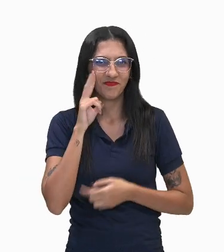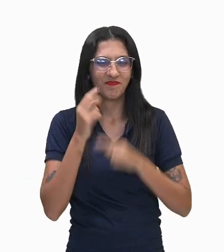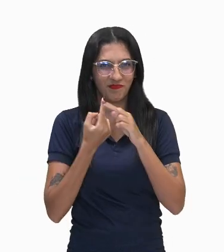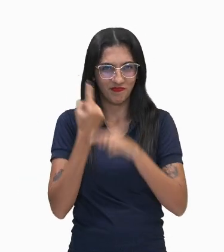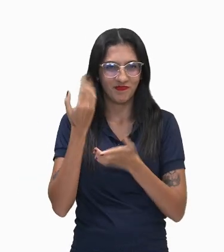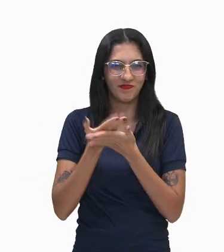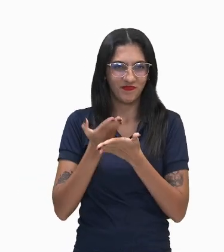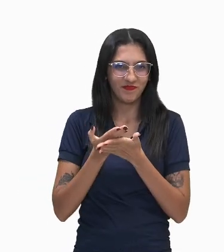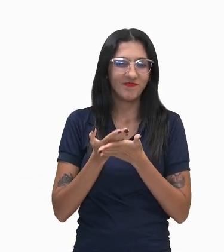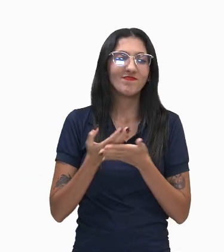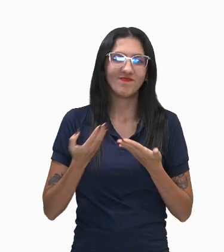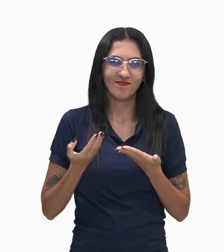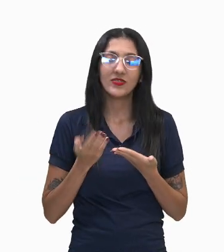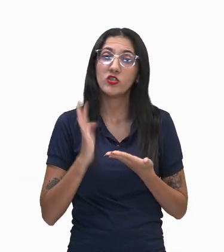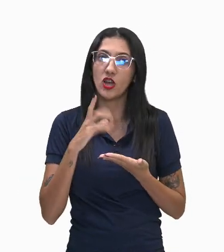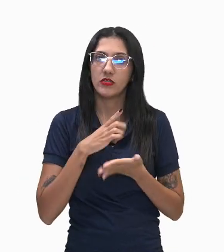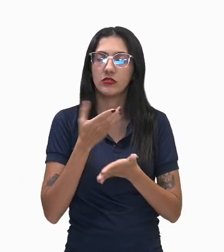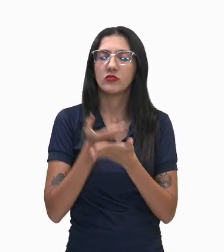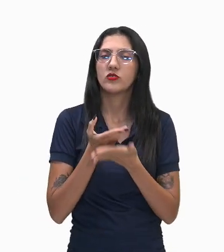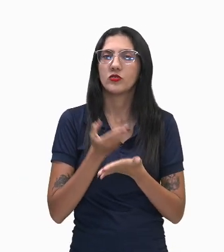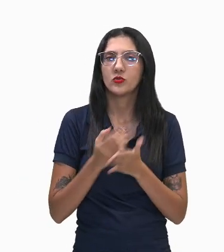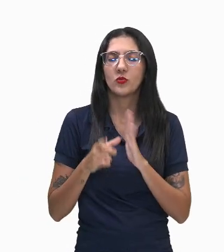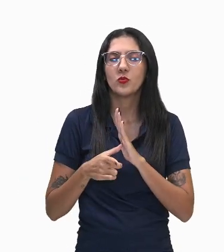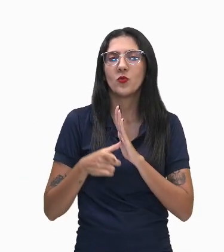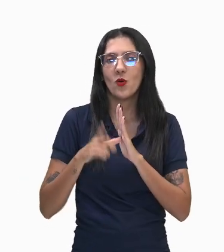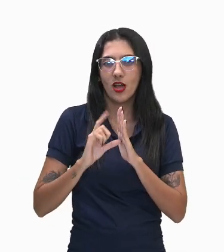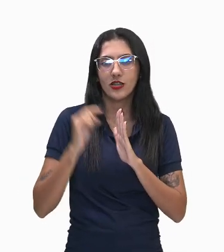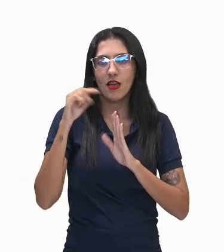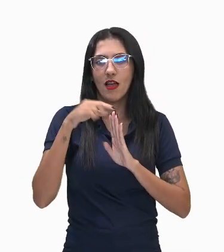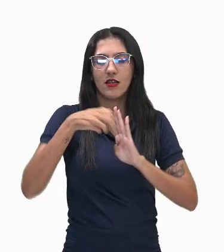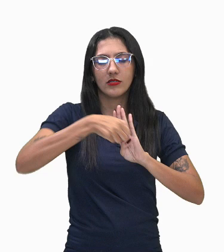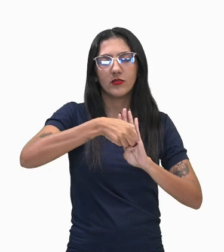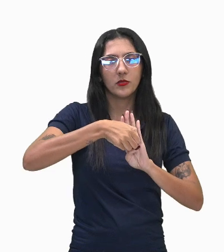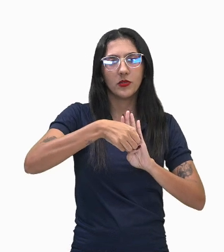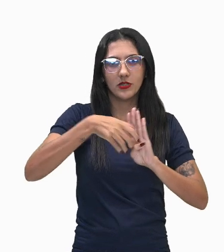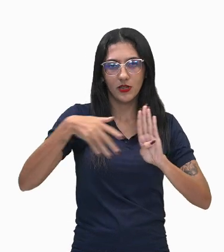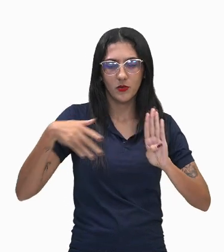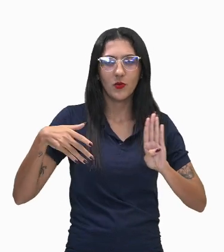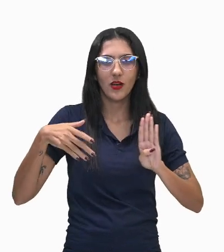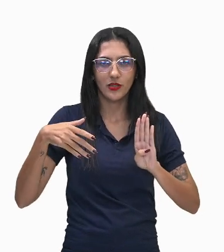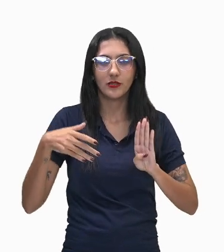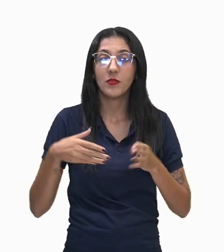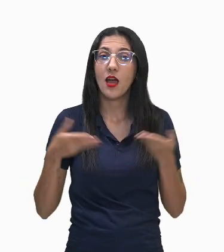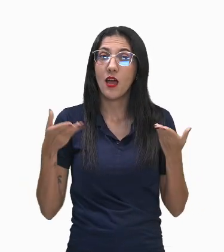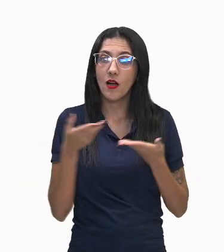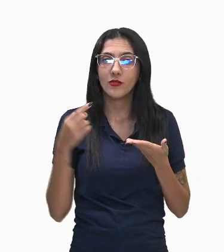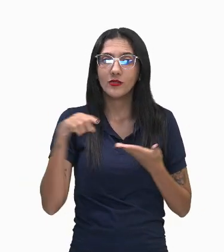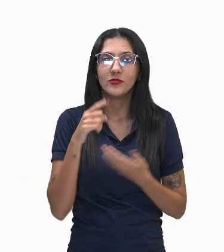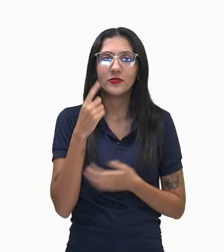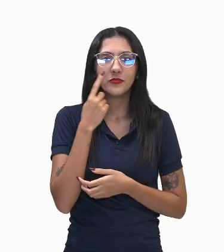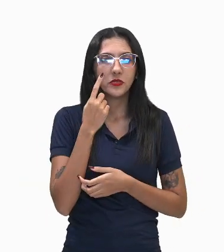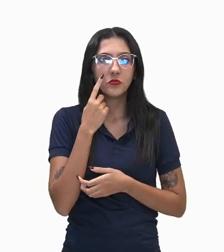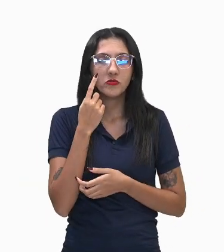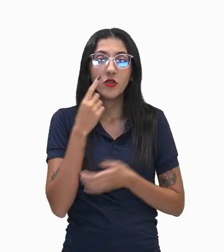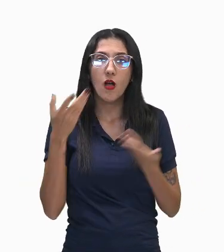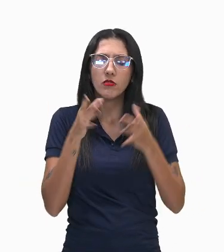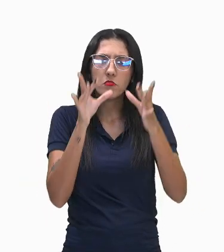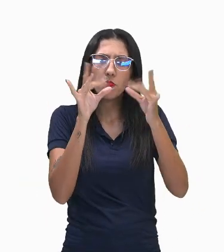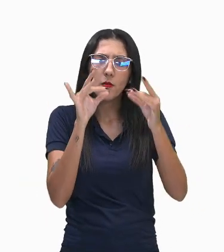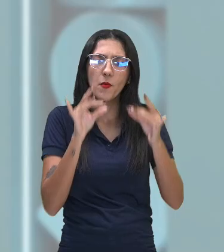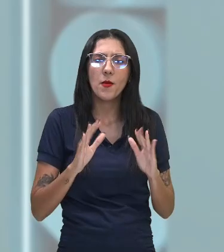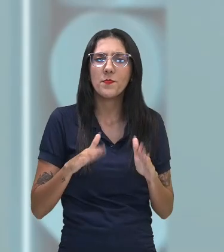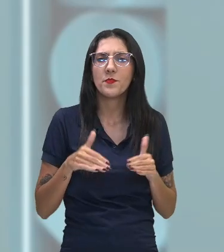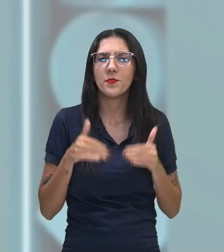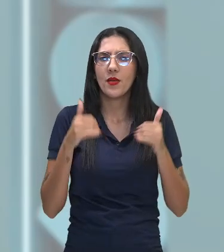bem, nós já estudamos as figuras de linguagem, né? E agora estamos aprofundando mais o